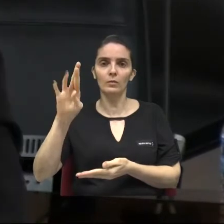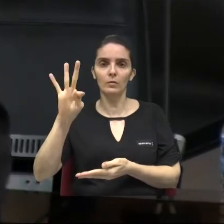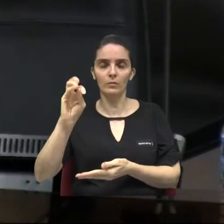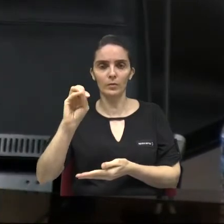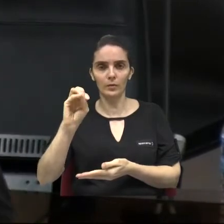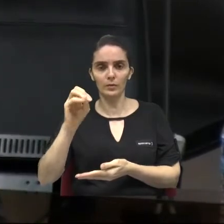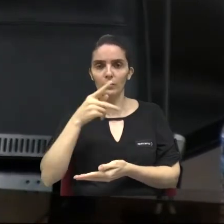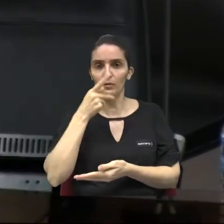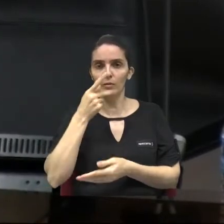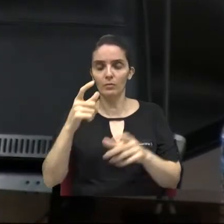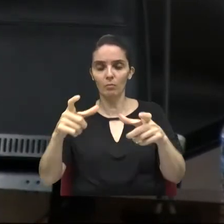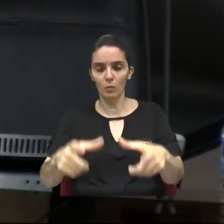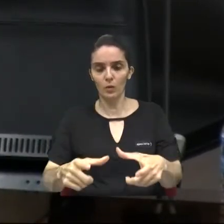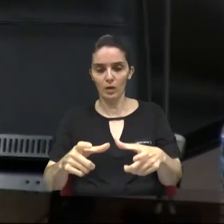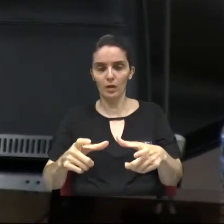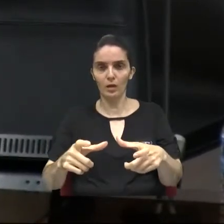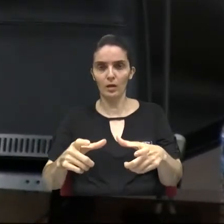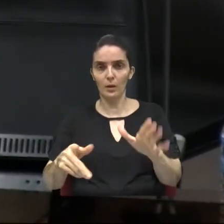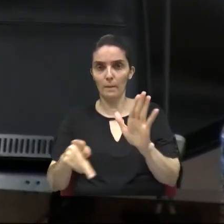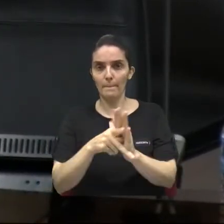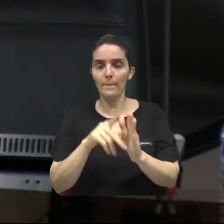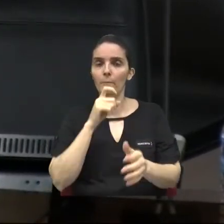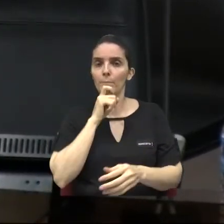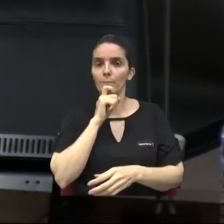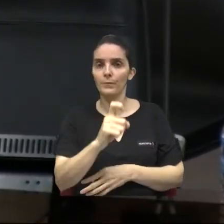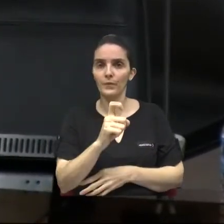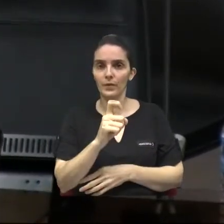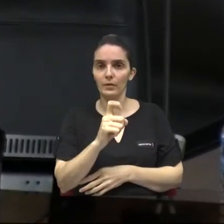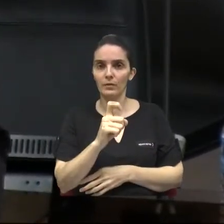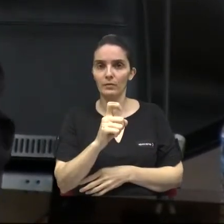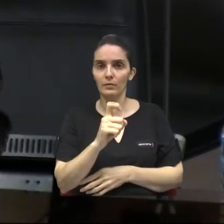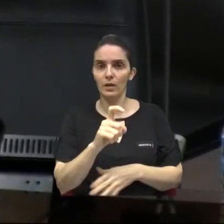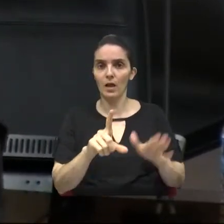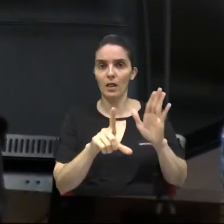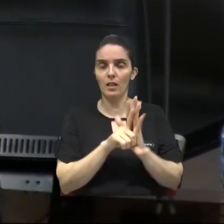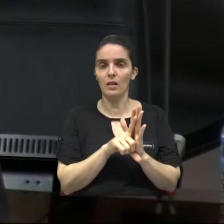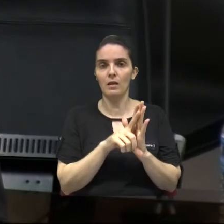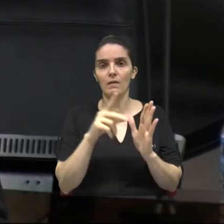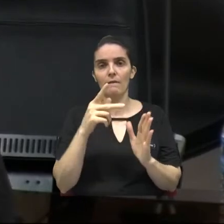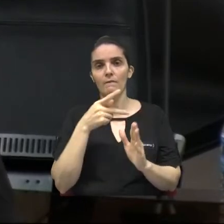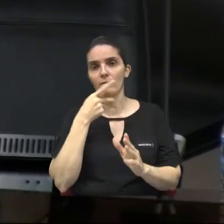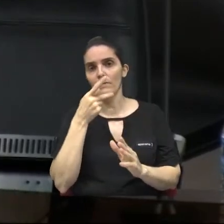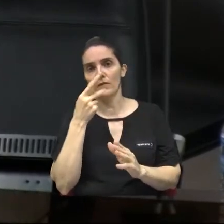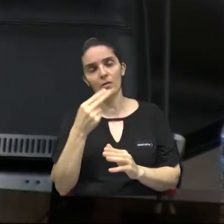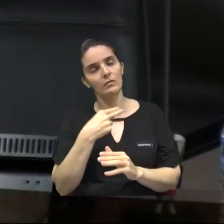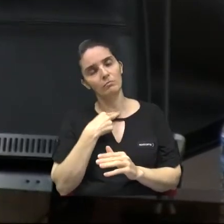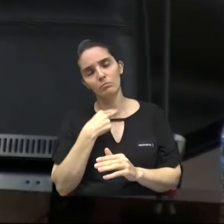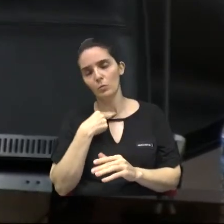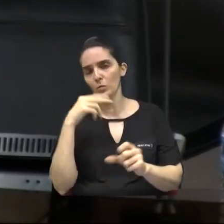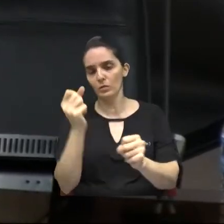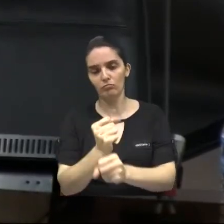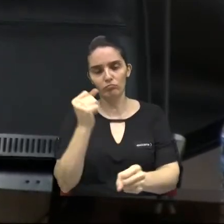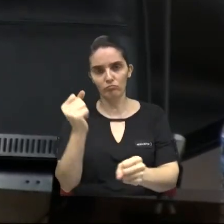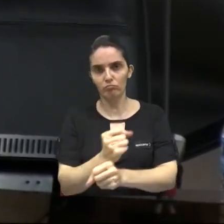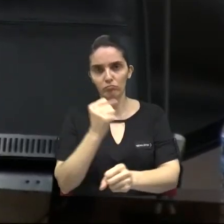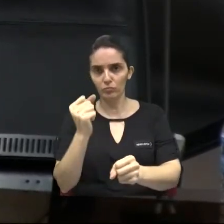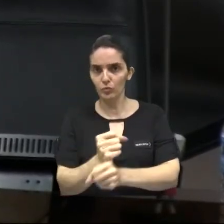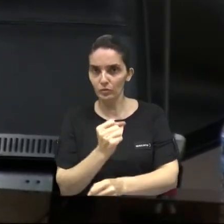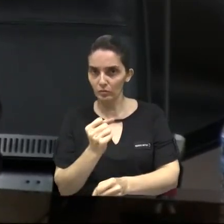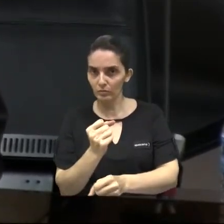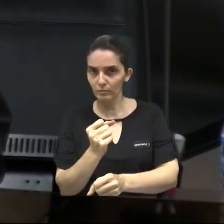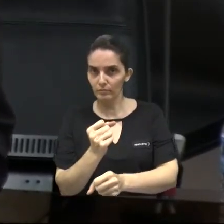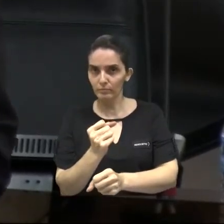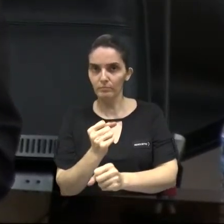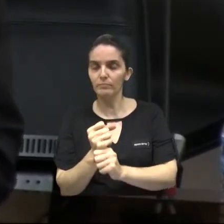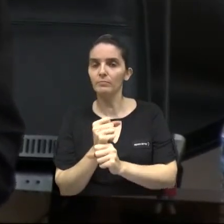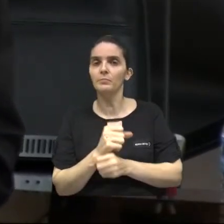espaço é uma área verde. Em área verde, é lei, não pode haver construção, né? Então, por esse